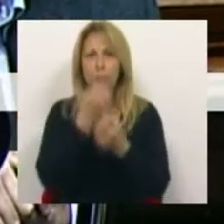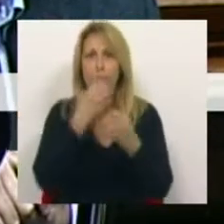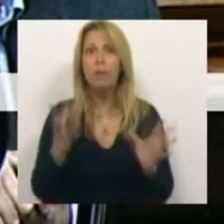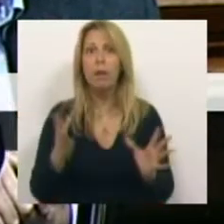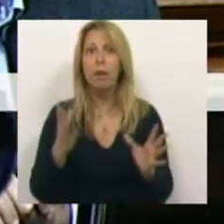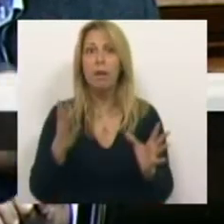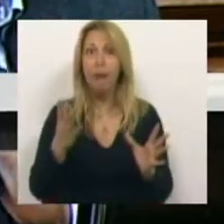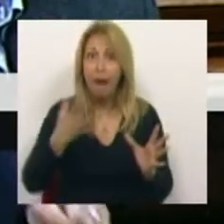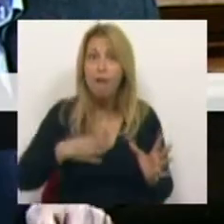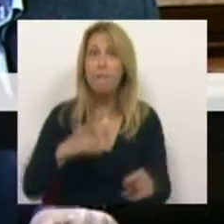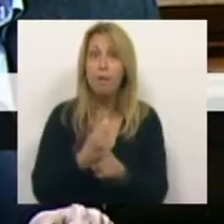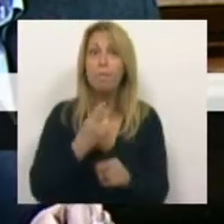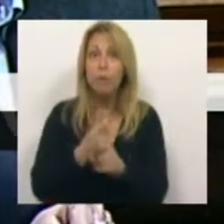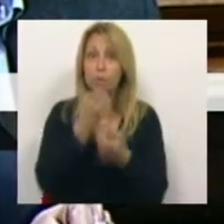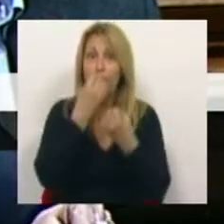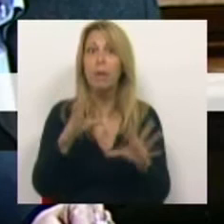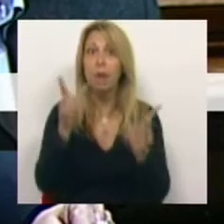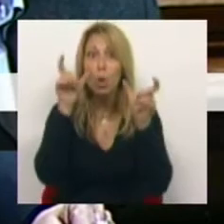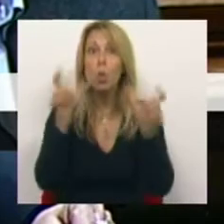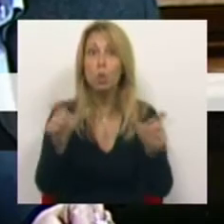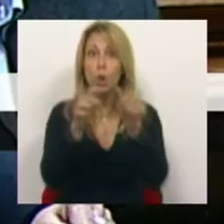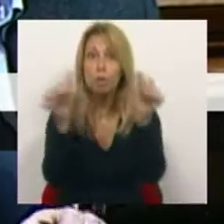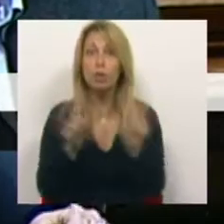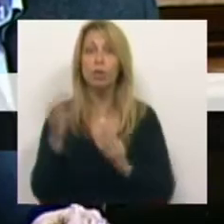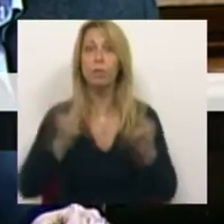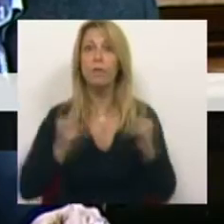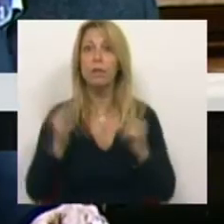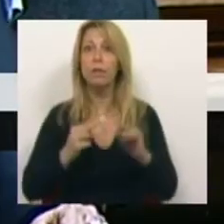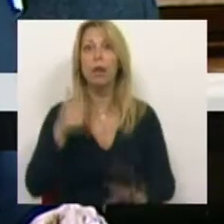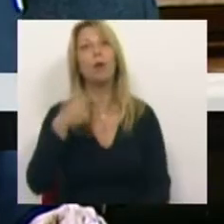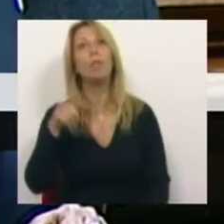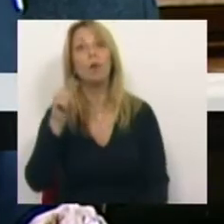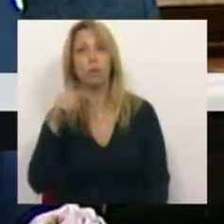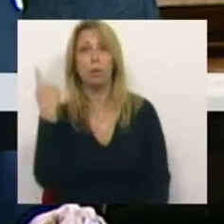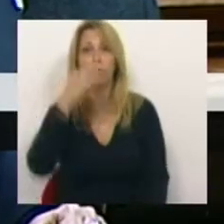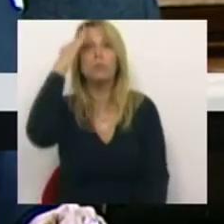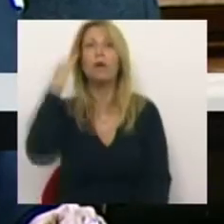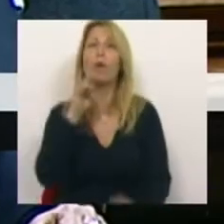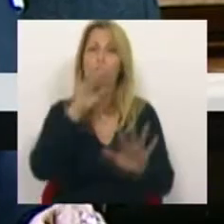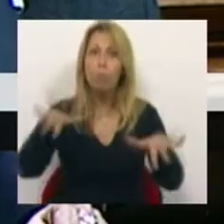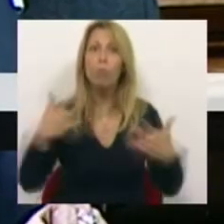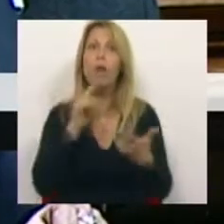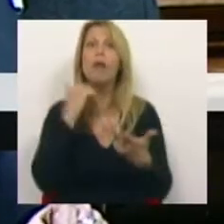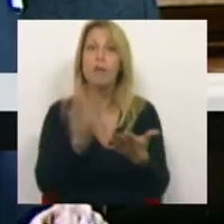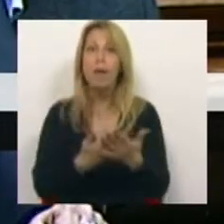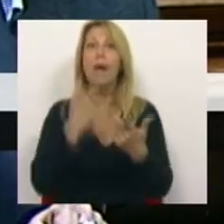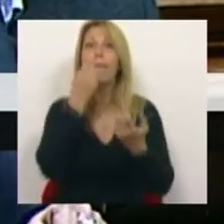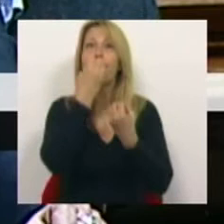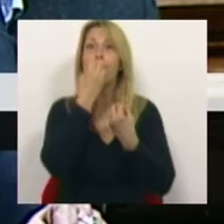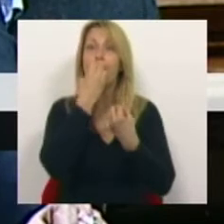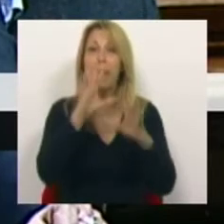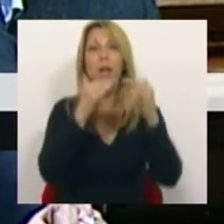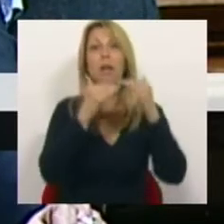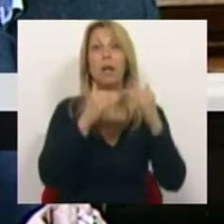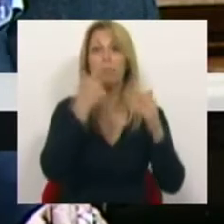Queremos mesmo perder o controle sobre o sistema financeiro? No Bloco de Esquerda achamos que é possível reduzir as perdas do novo banco sobre os